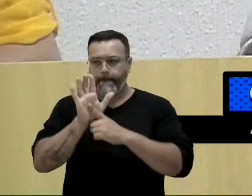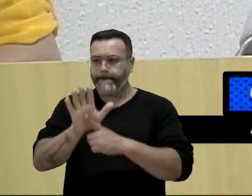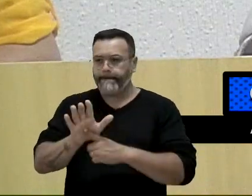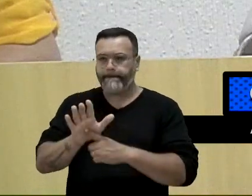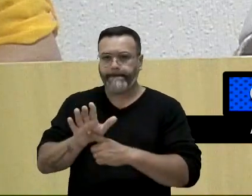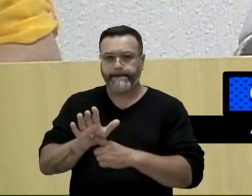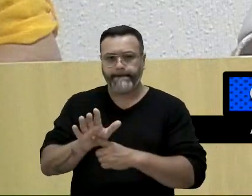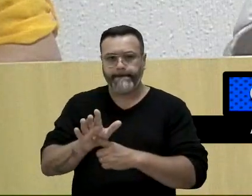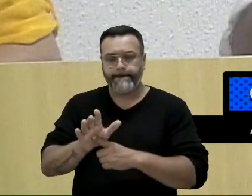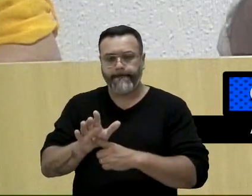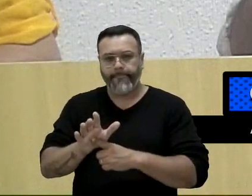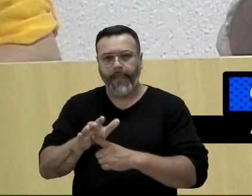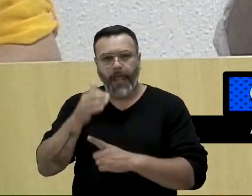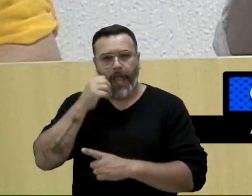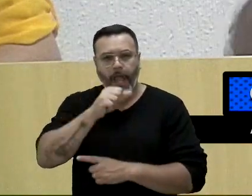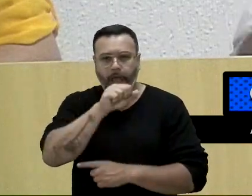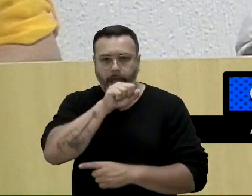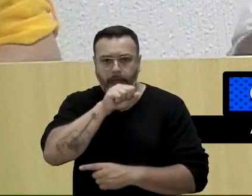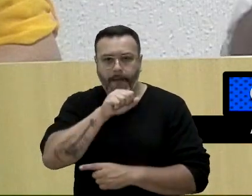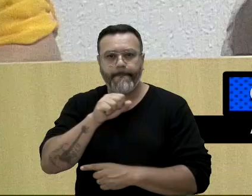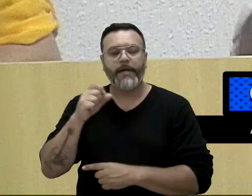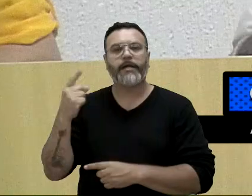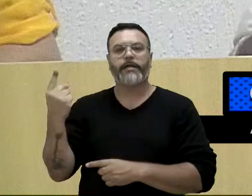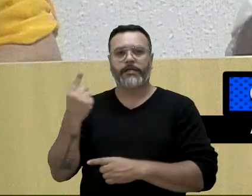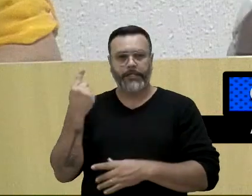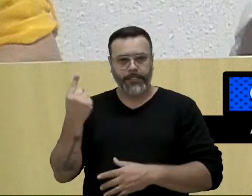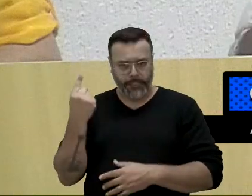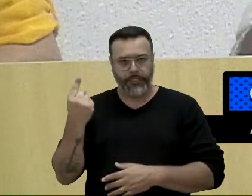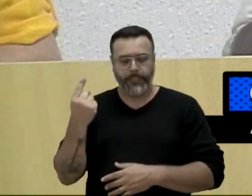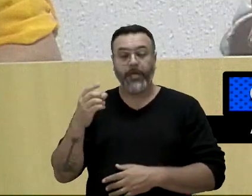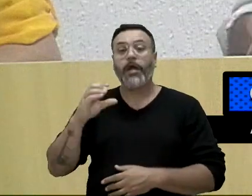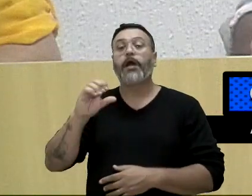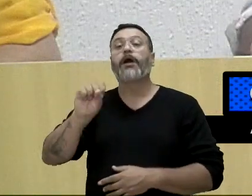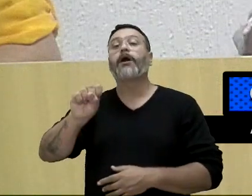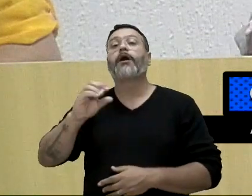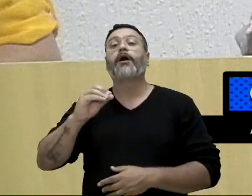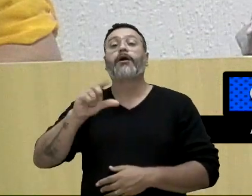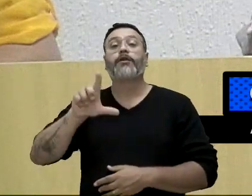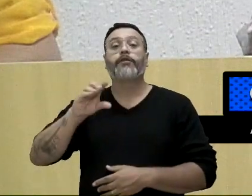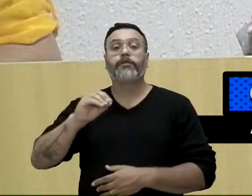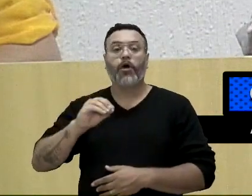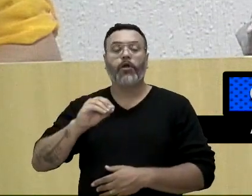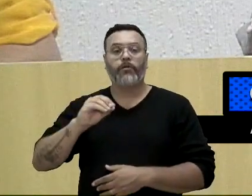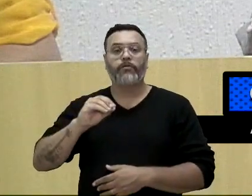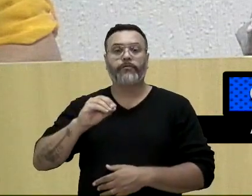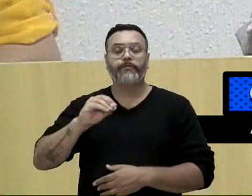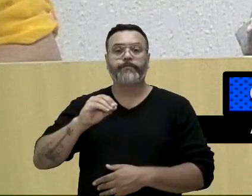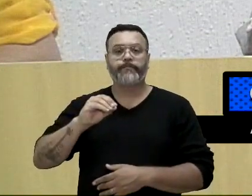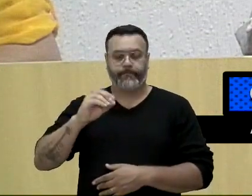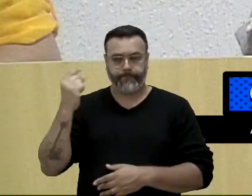solo com o filho, com um bebezinho ostomizado.